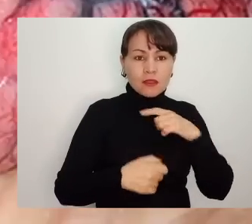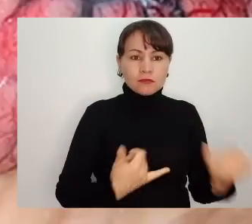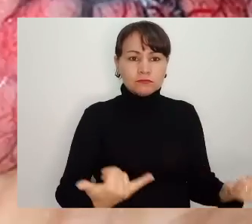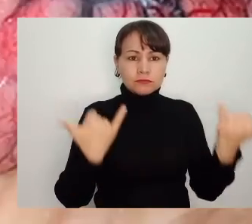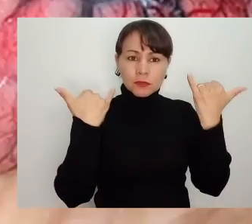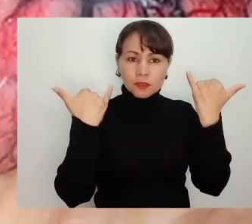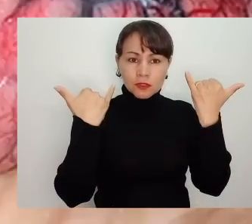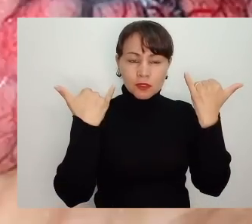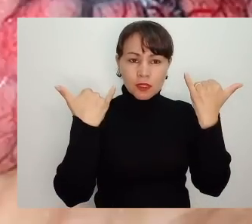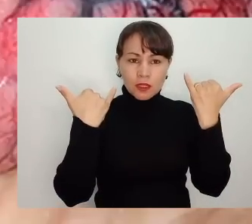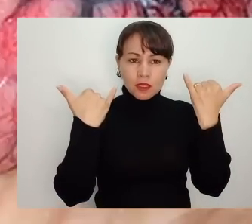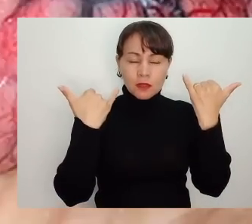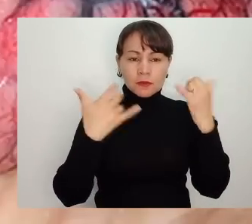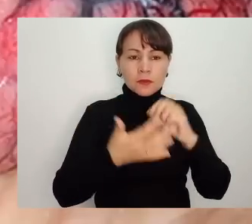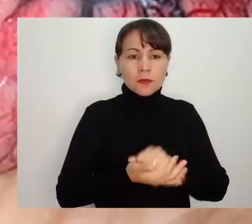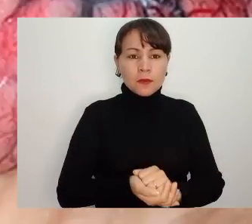for,